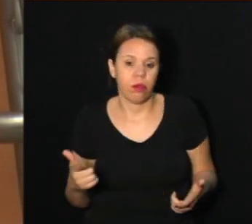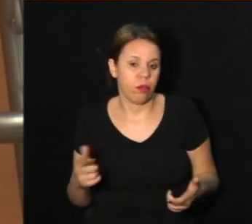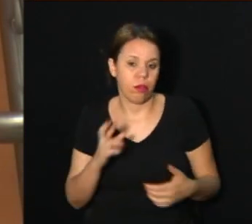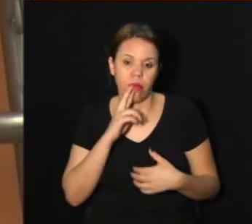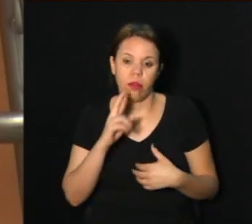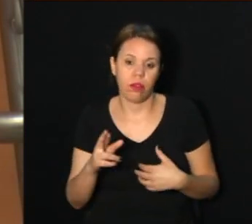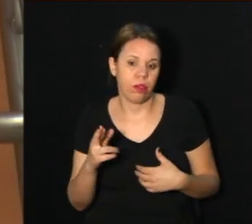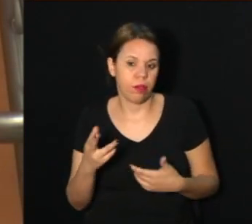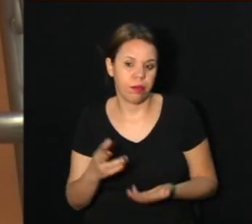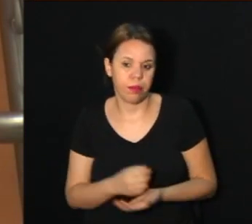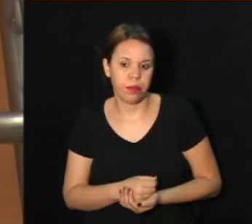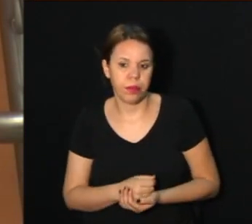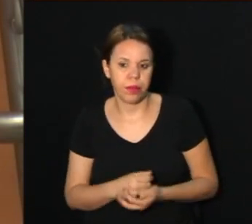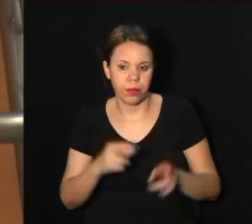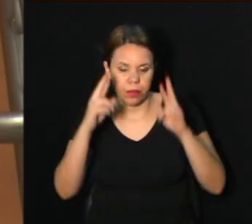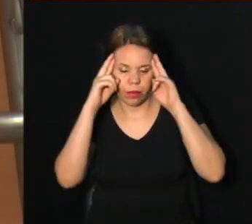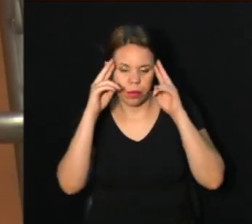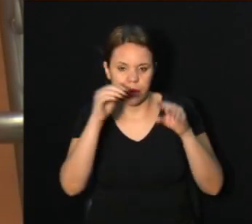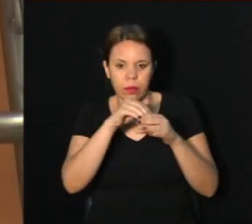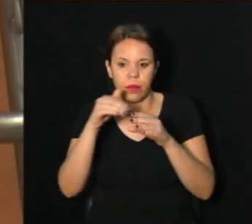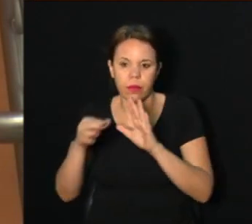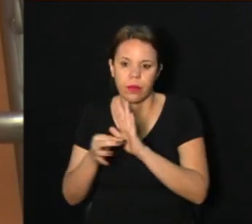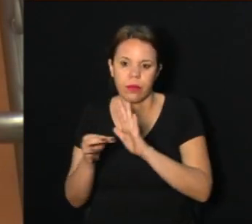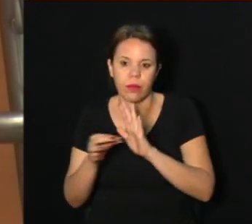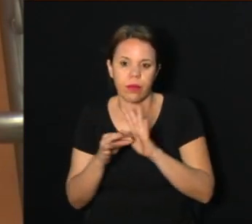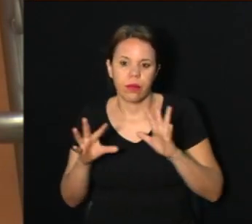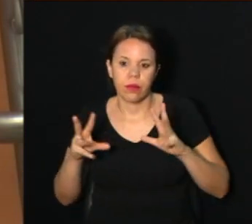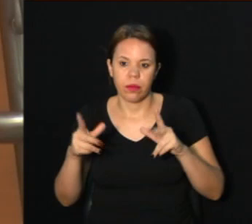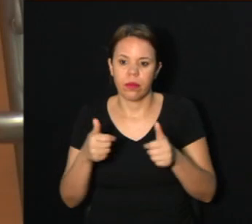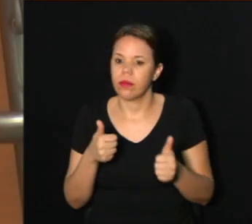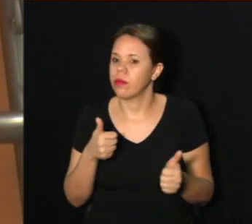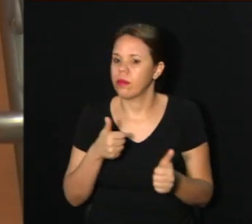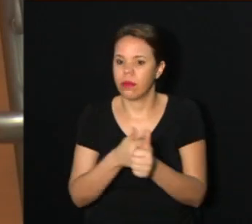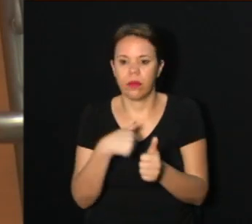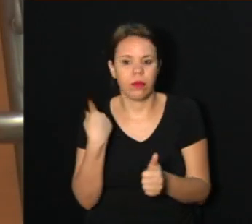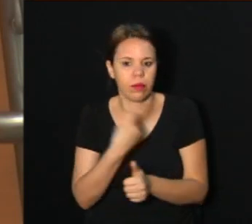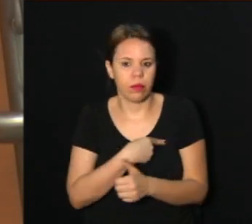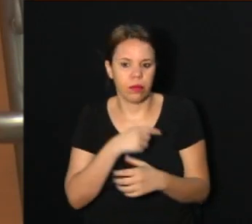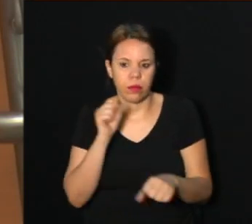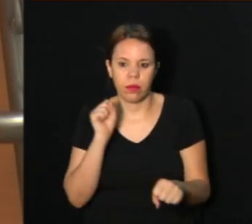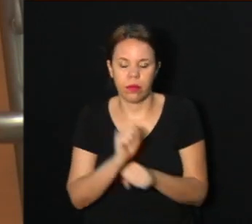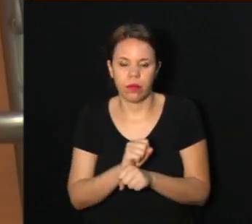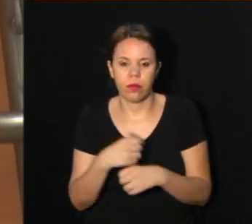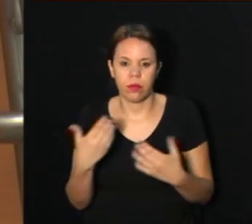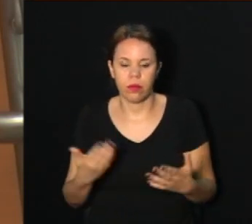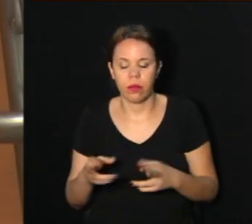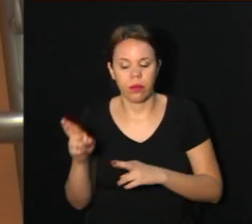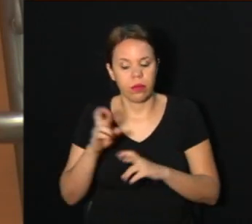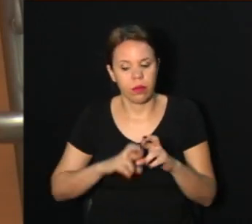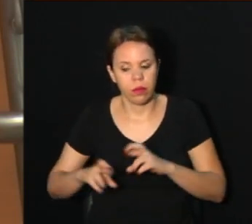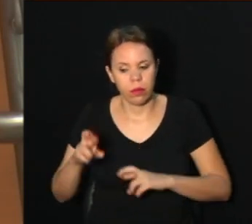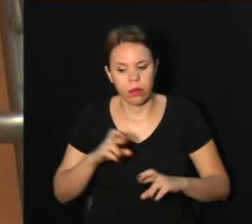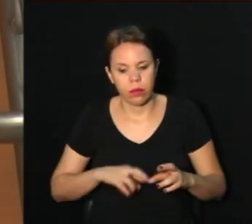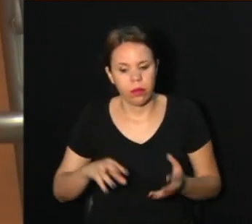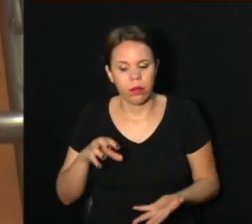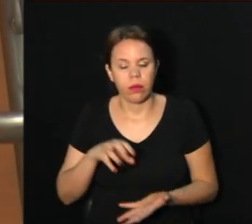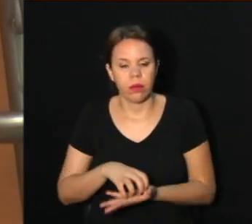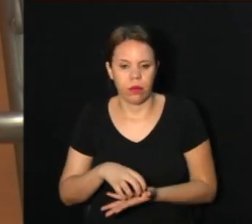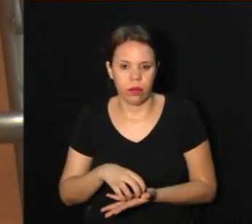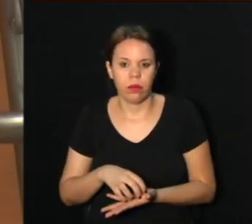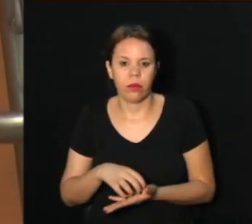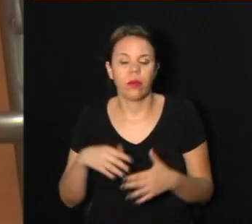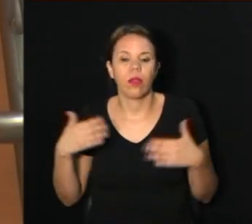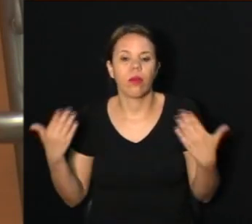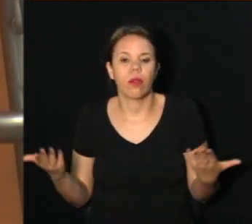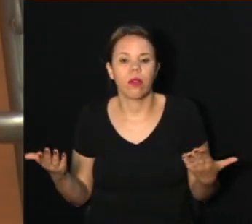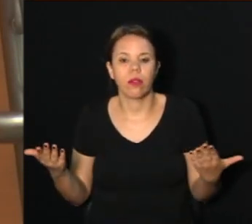resposta, respeitando os votos e a opinião de todos, mas não seguiram o que nós esperávamos. E agora a gente fica observando criar um órgão, qual que seria